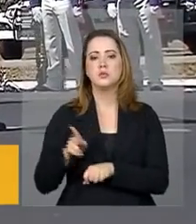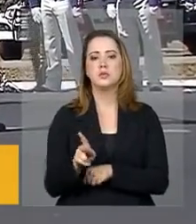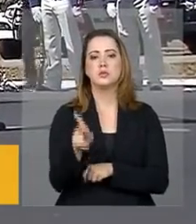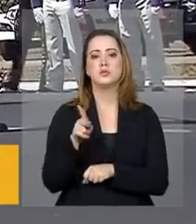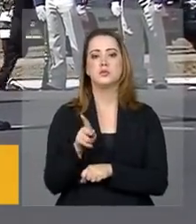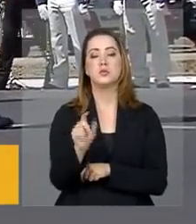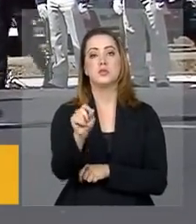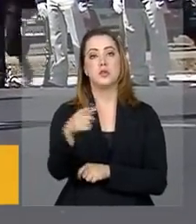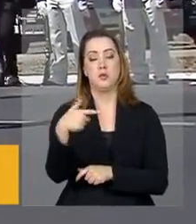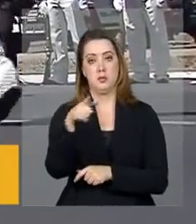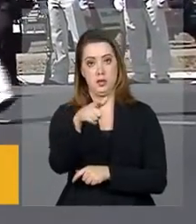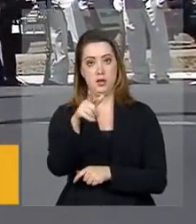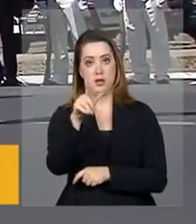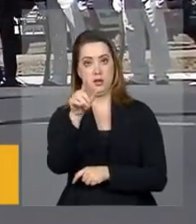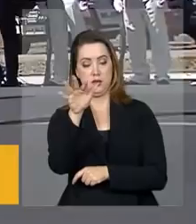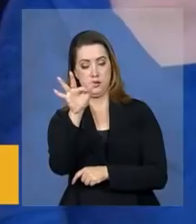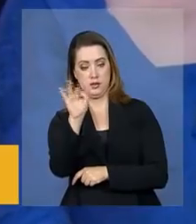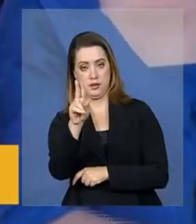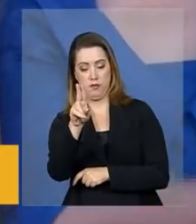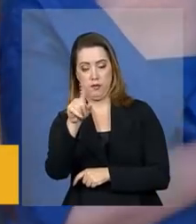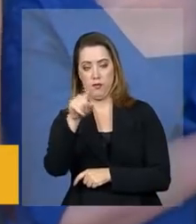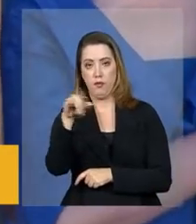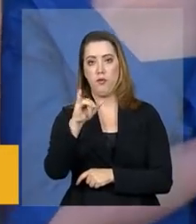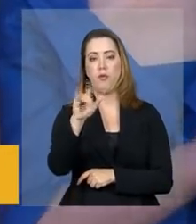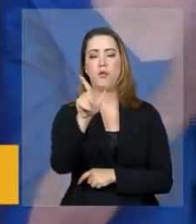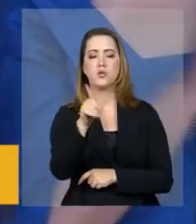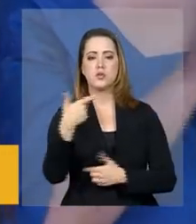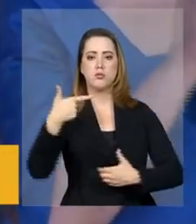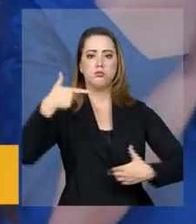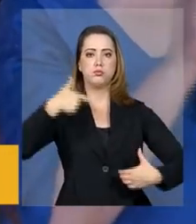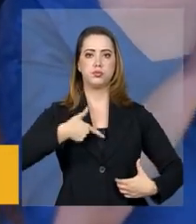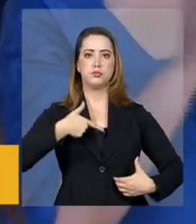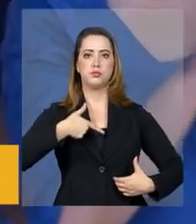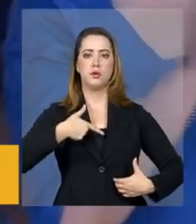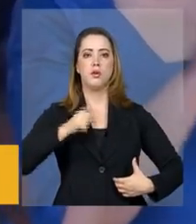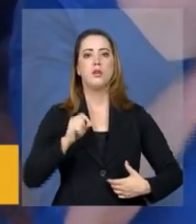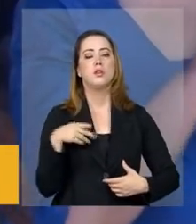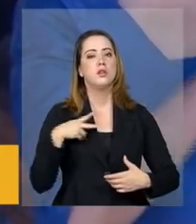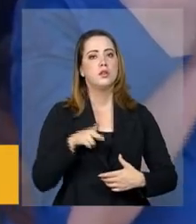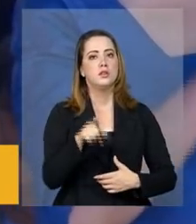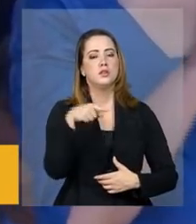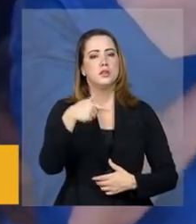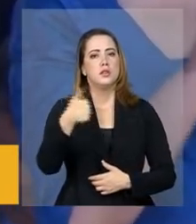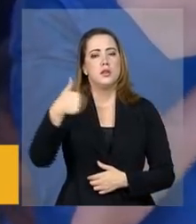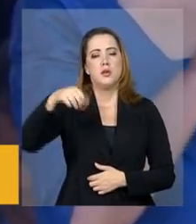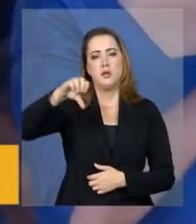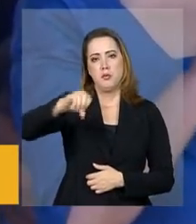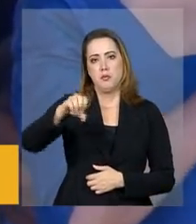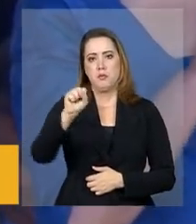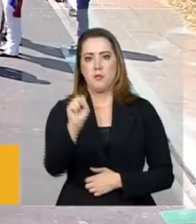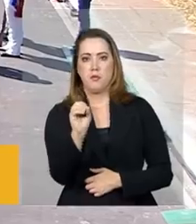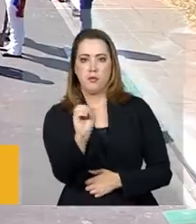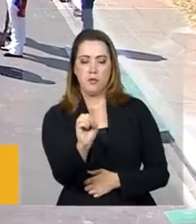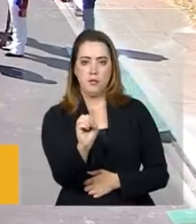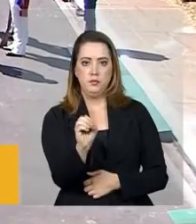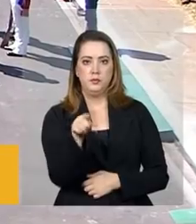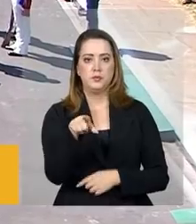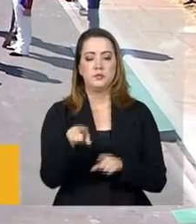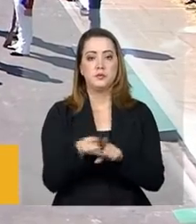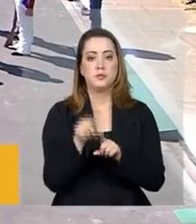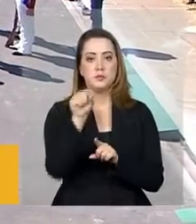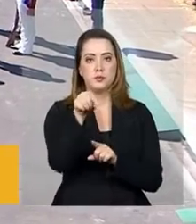fuzil histórico, né? O nosso fuzil Mauser, é de 1908 esse fuzil.